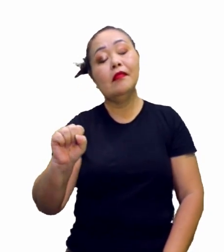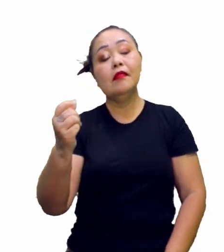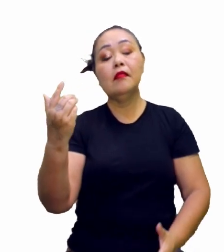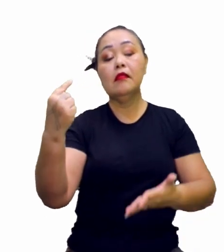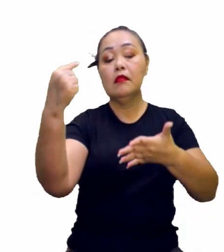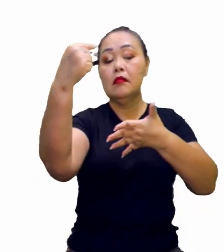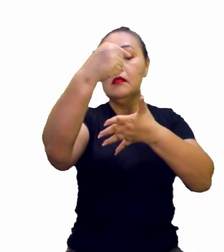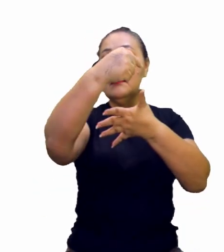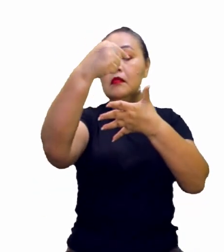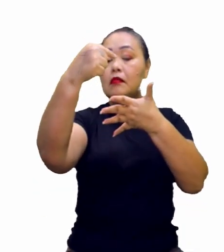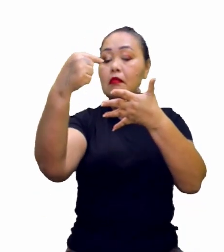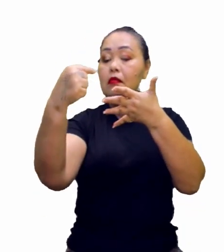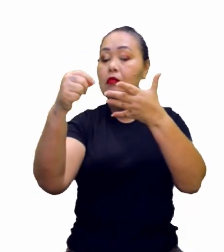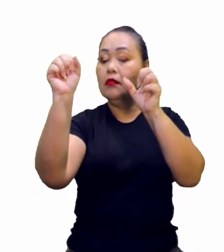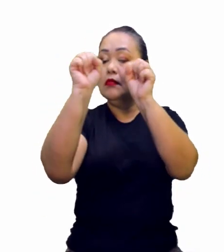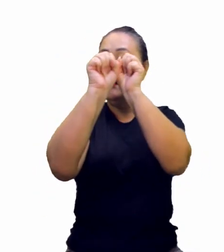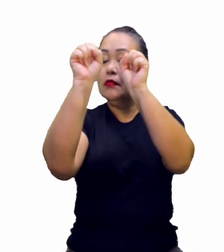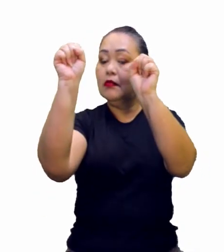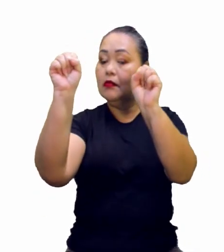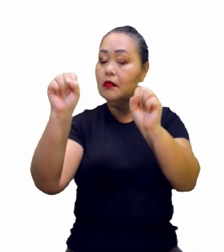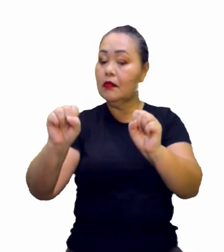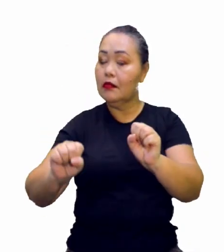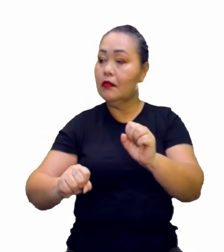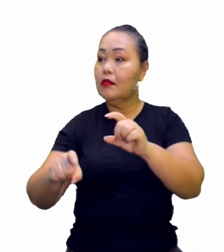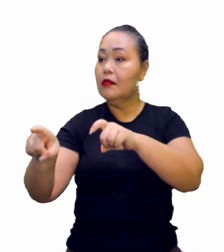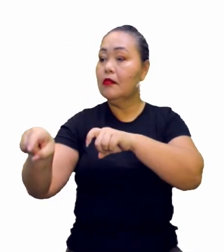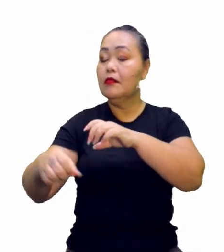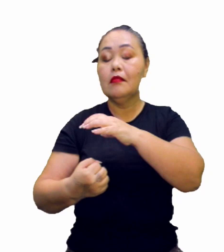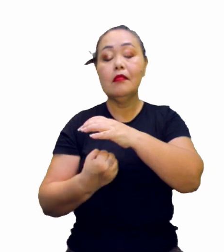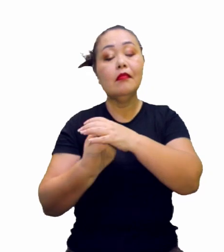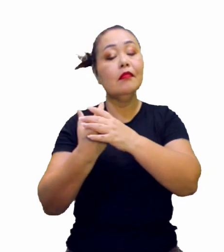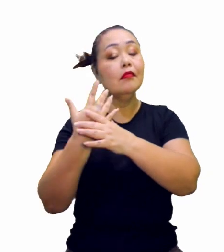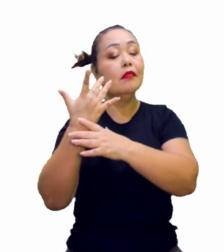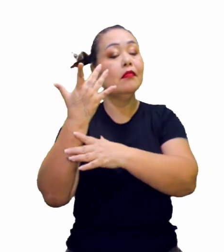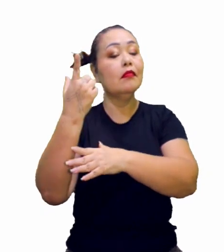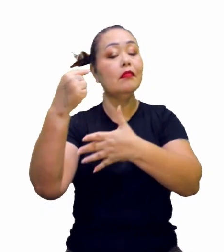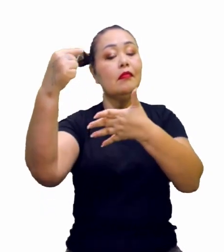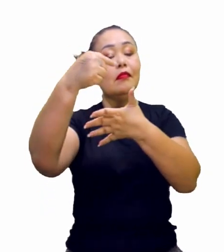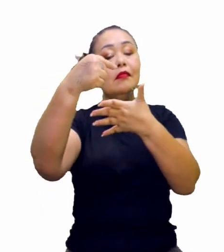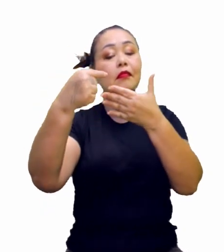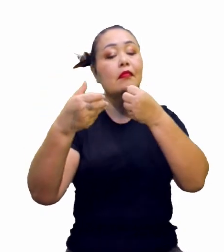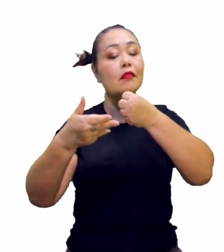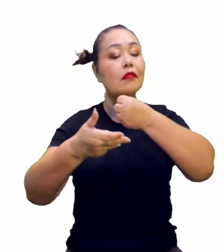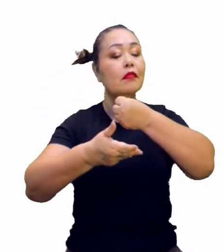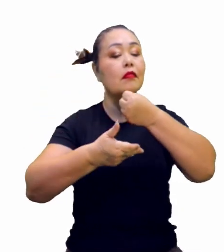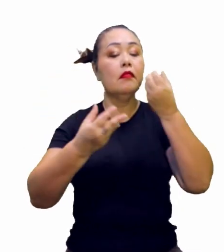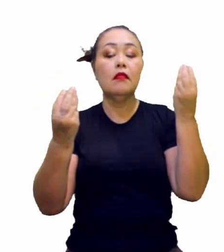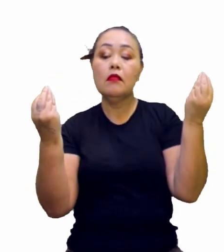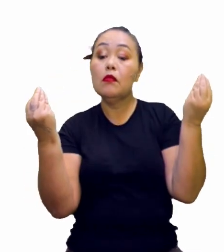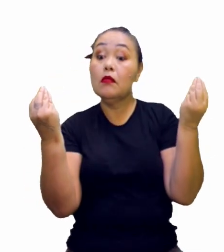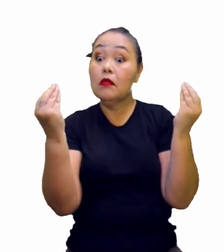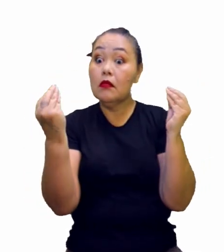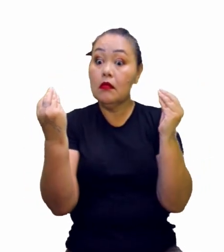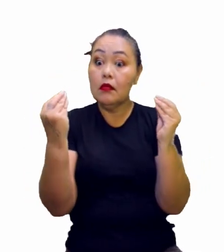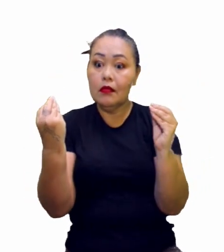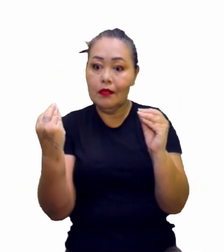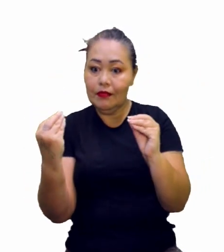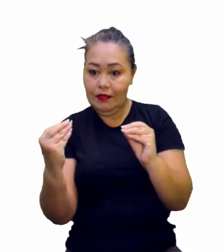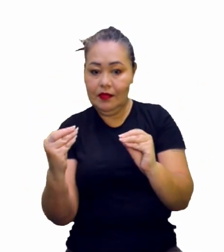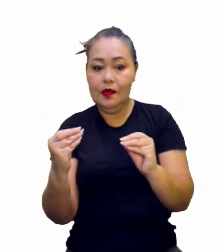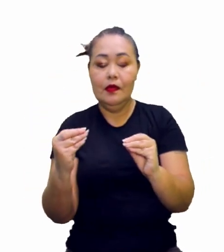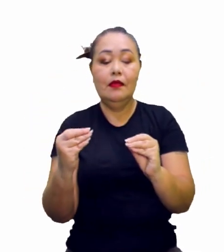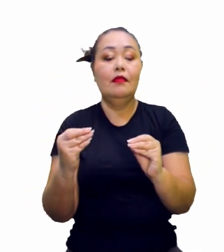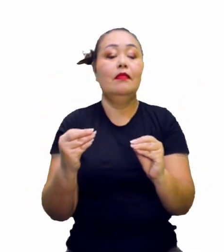Classificação dos sistemas agroflorestais. Classificação com base no arranjo desses componentes.